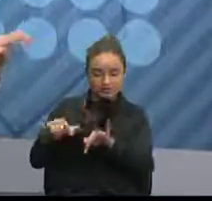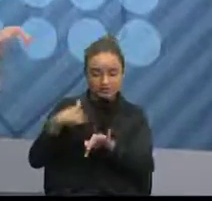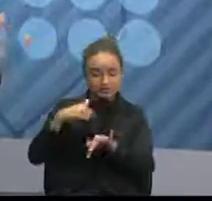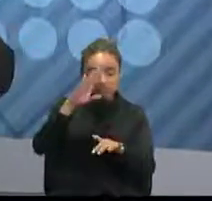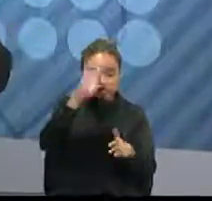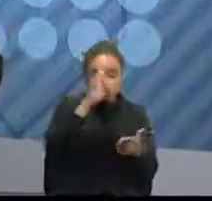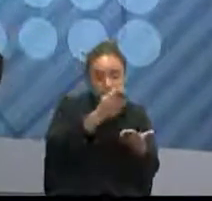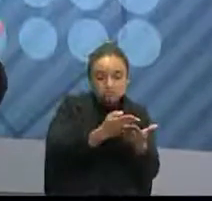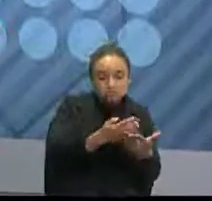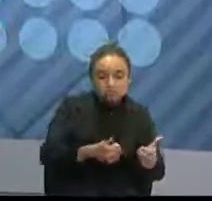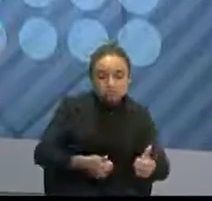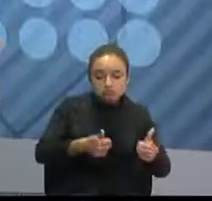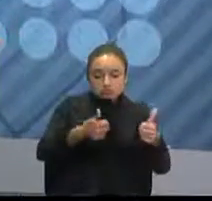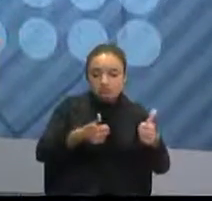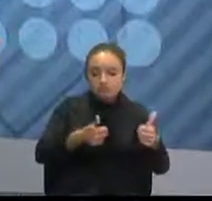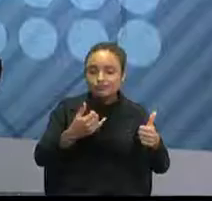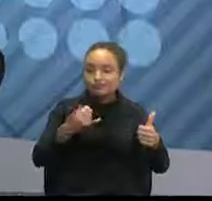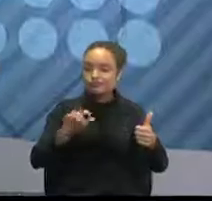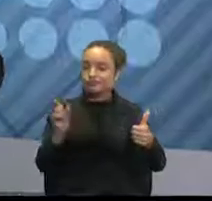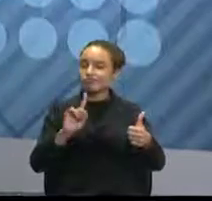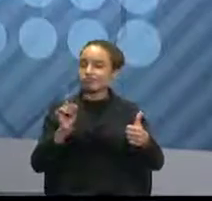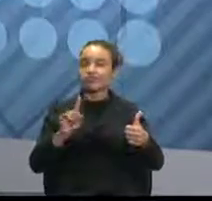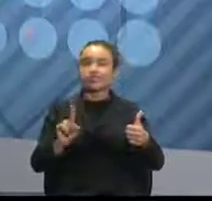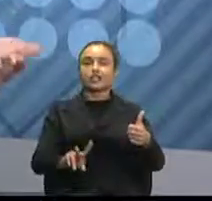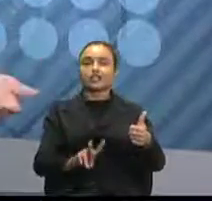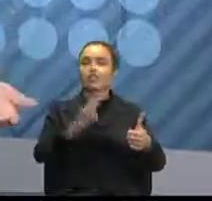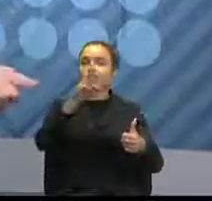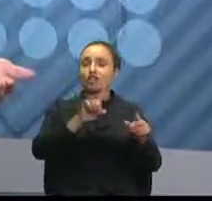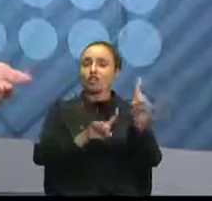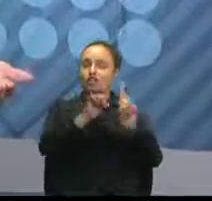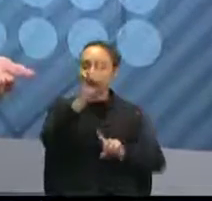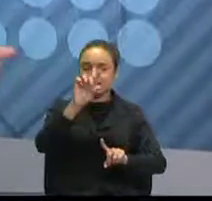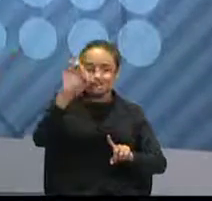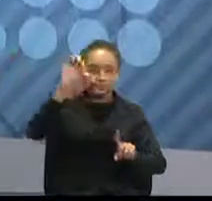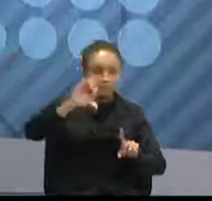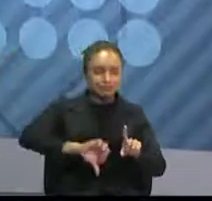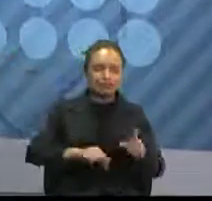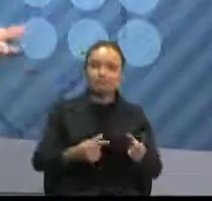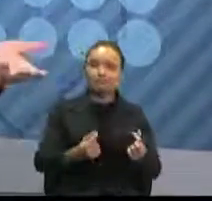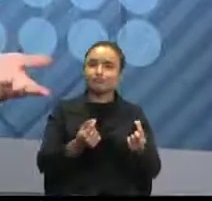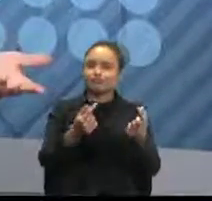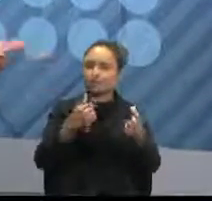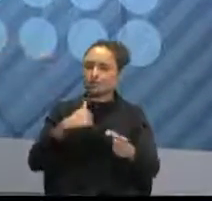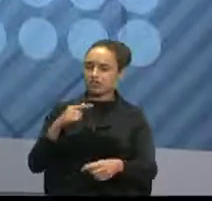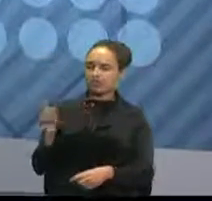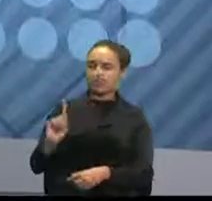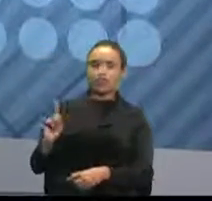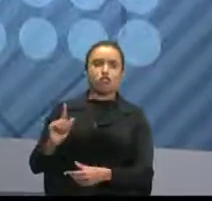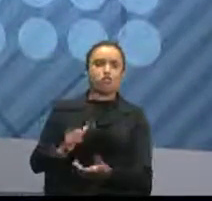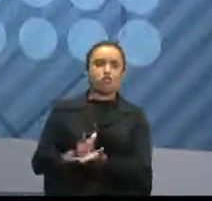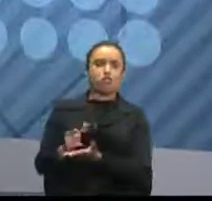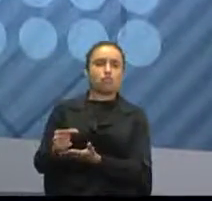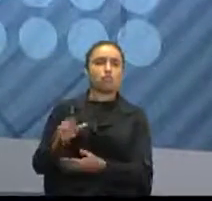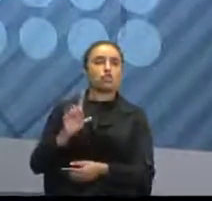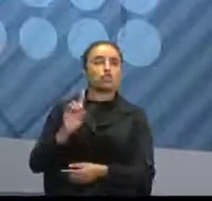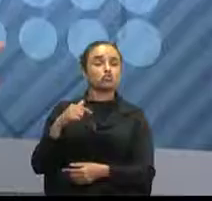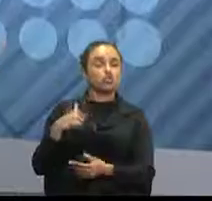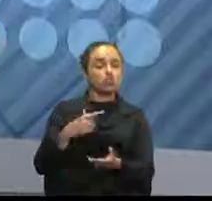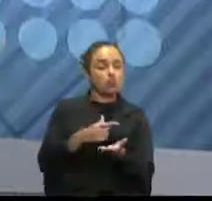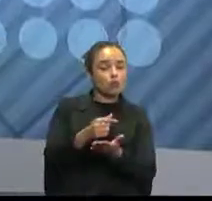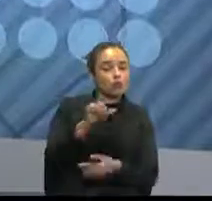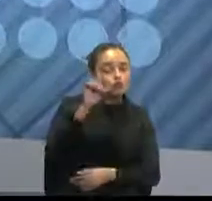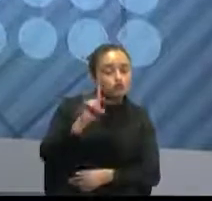não vai valorizar pelo contrário é só está desvalorizando vou exercer a gente fala que virou